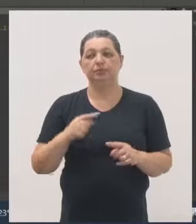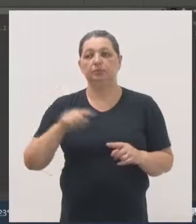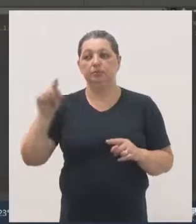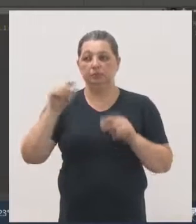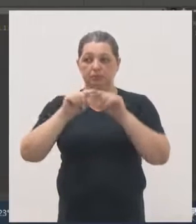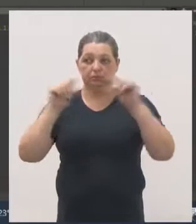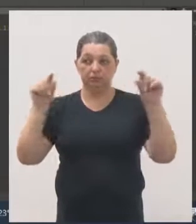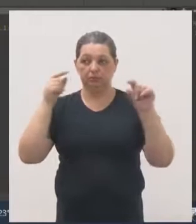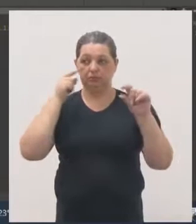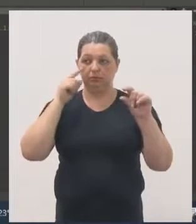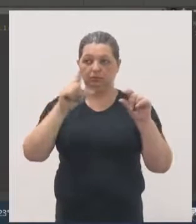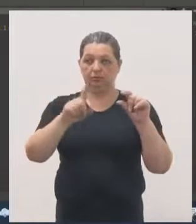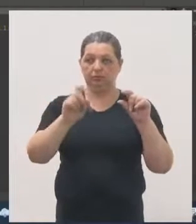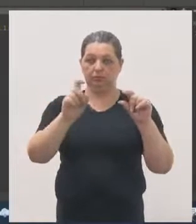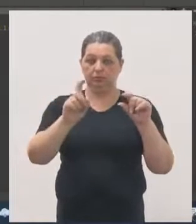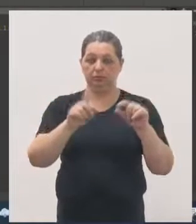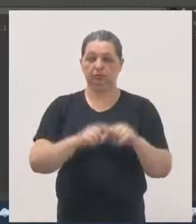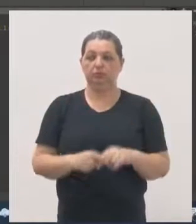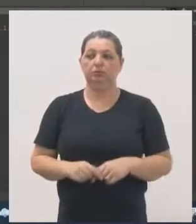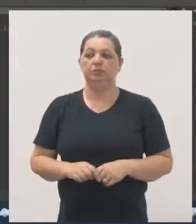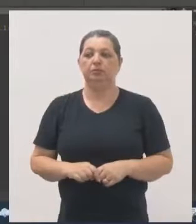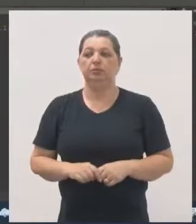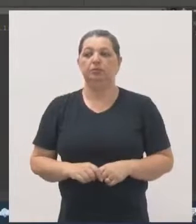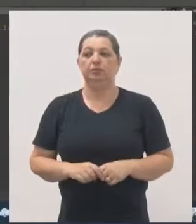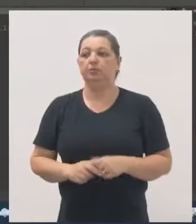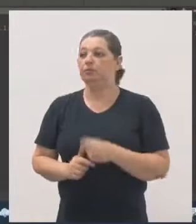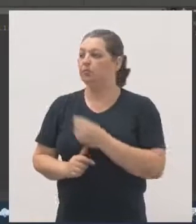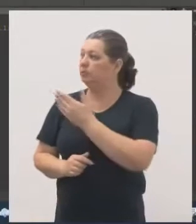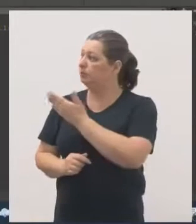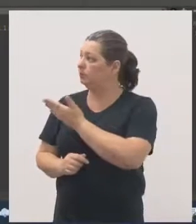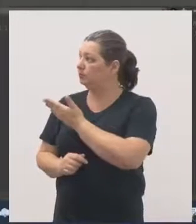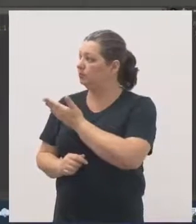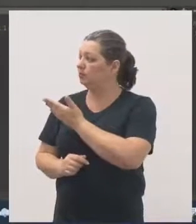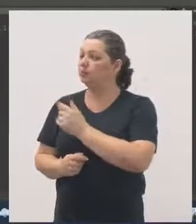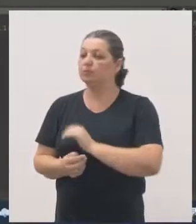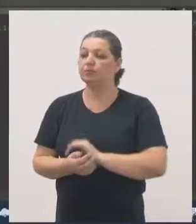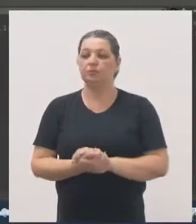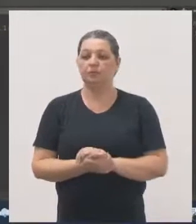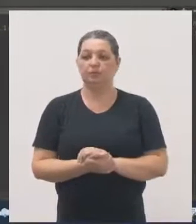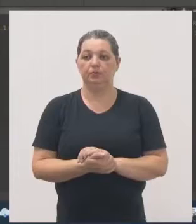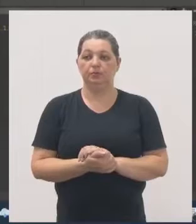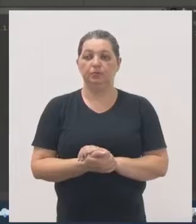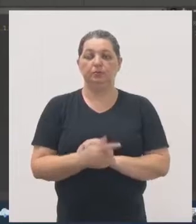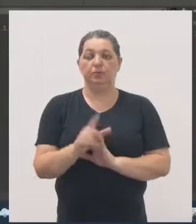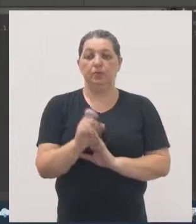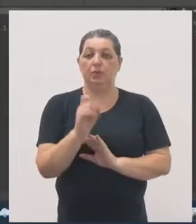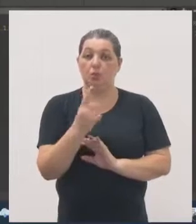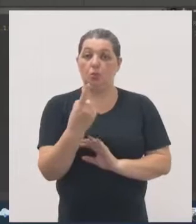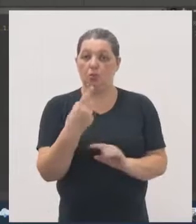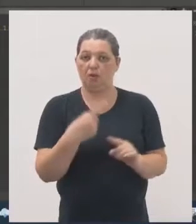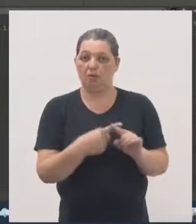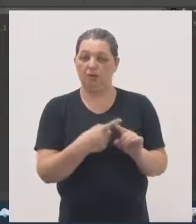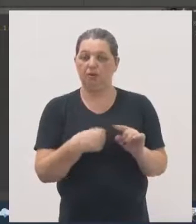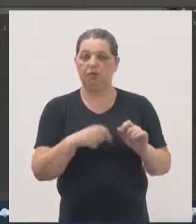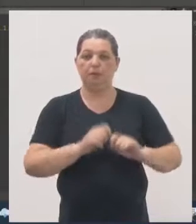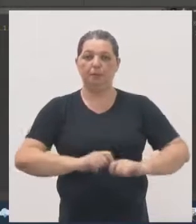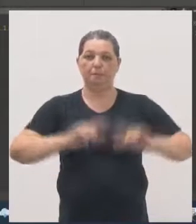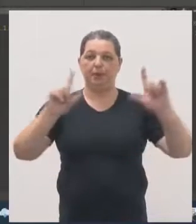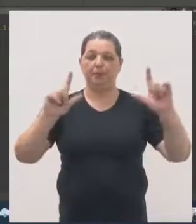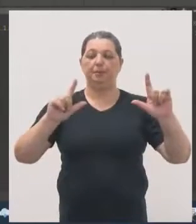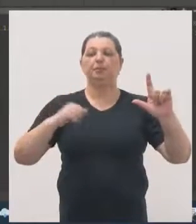coloco o mouse em cima, aqui, ó, você clica uma vez, vai abrir a tela para